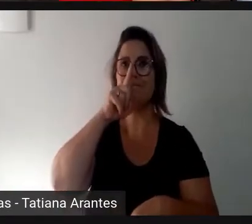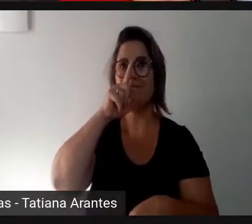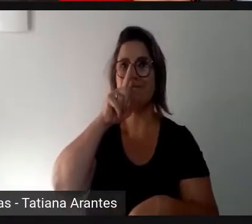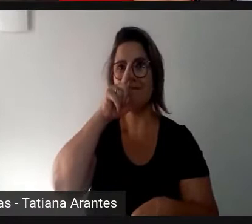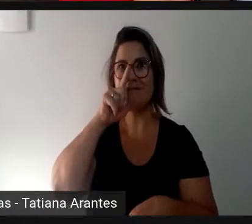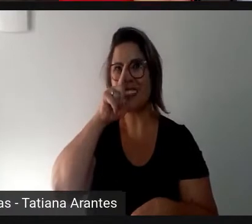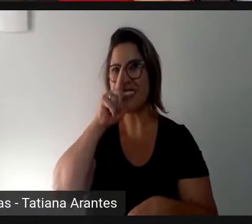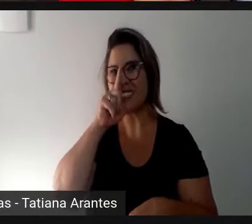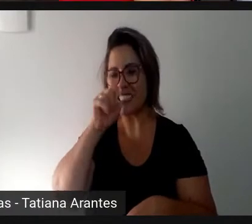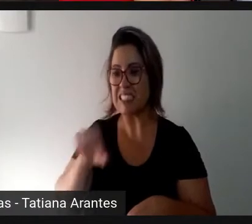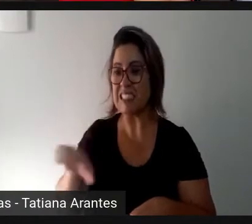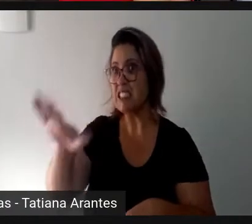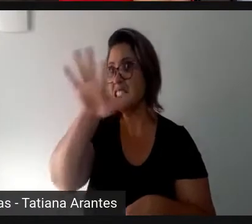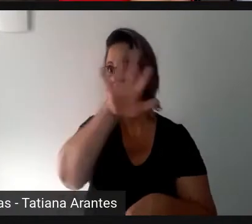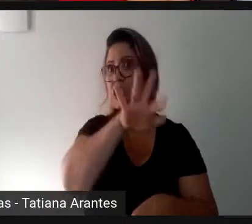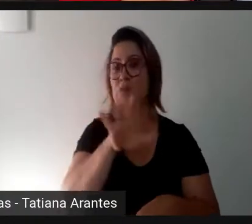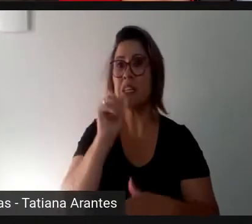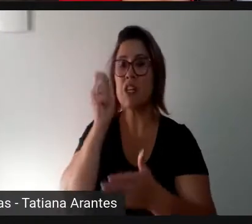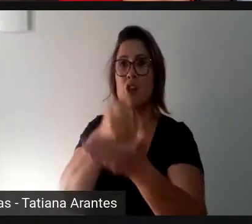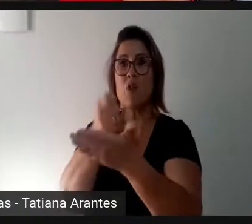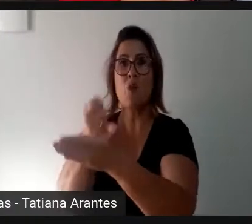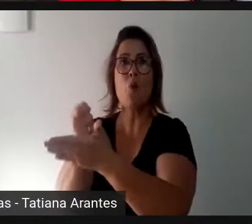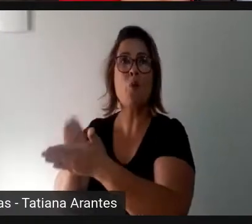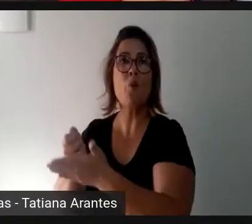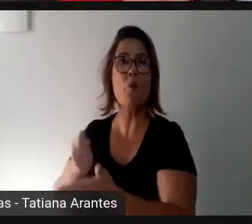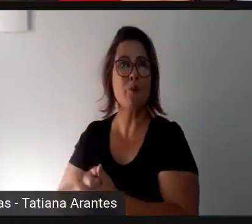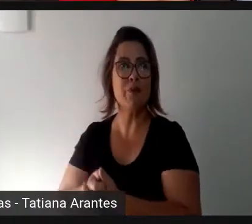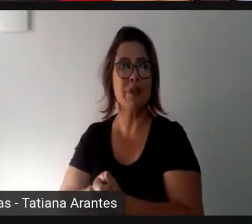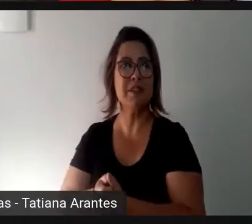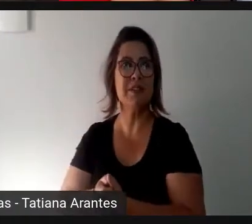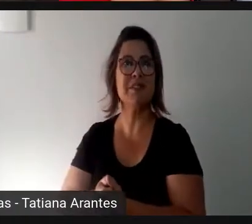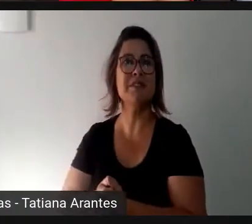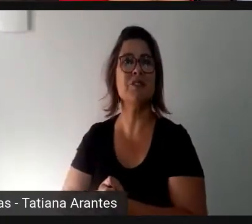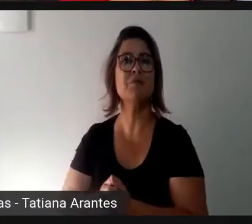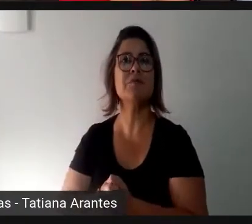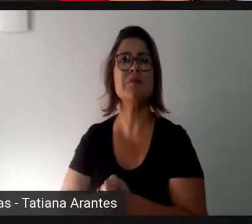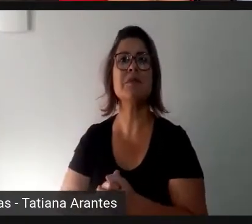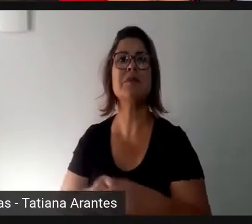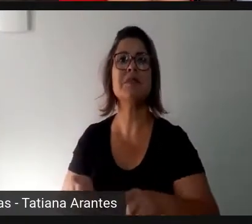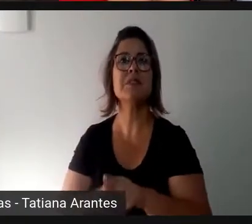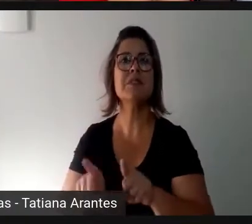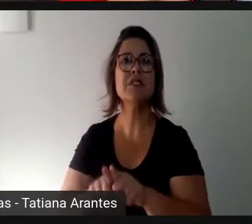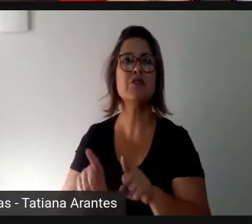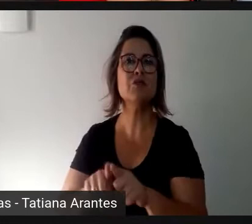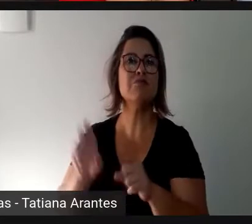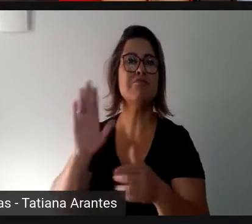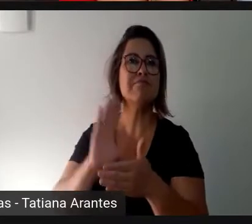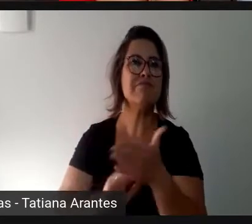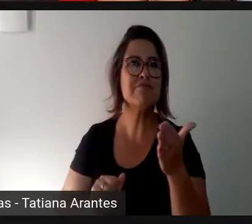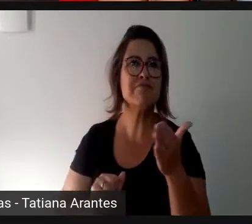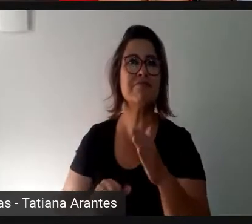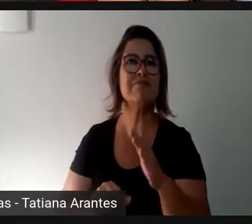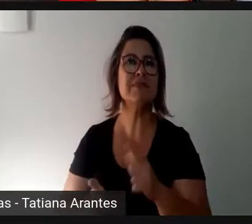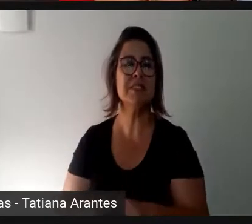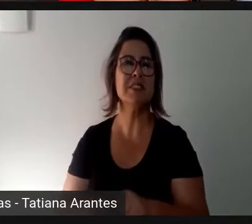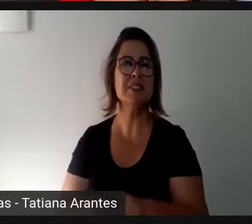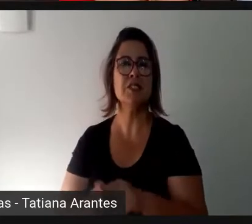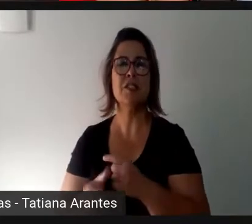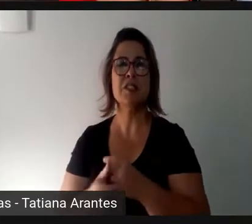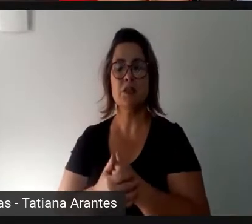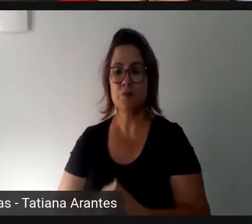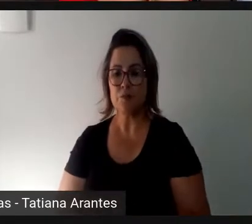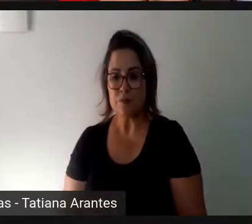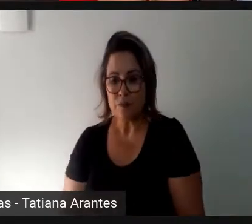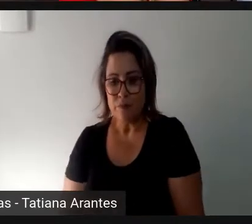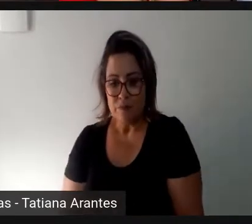na área de compras. 2. O seu órgão regula, ele emite pareceres, ele